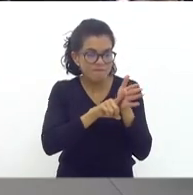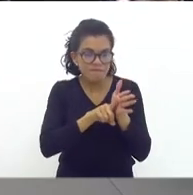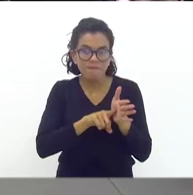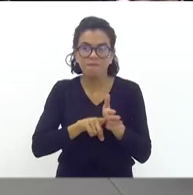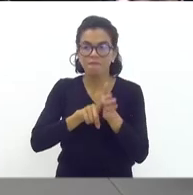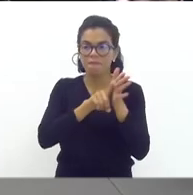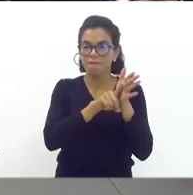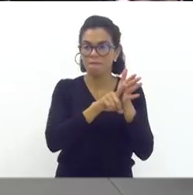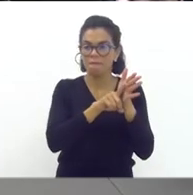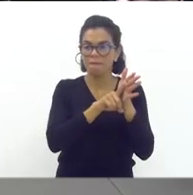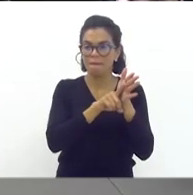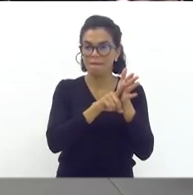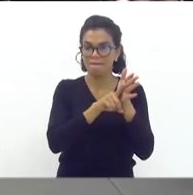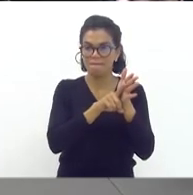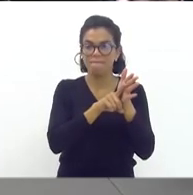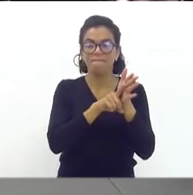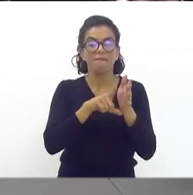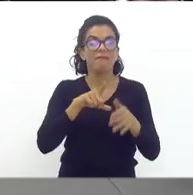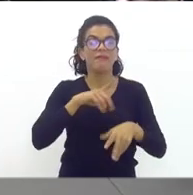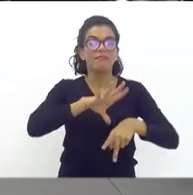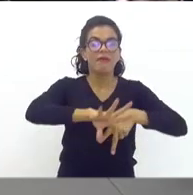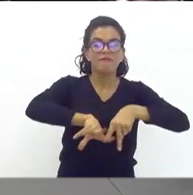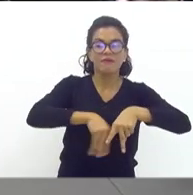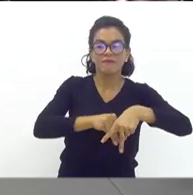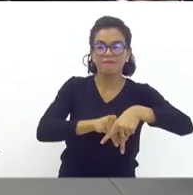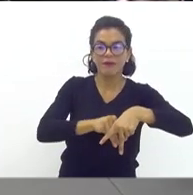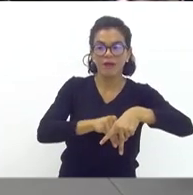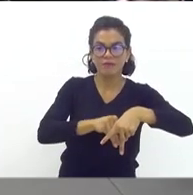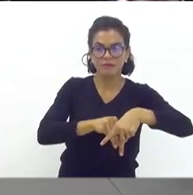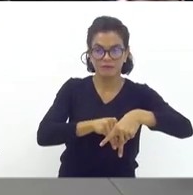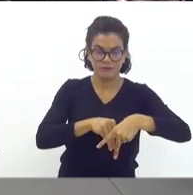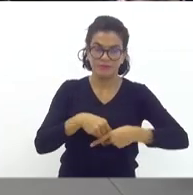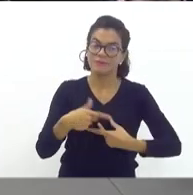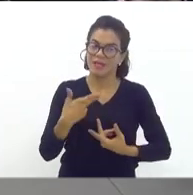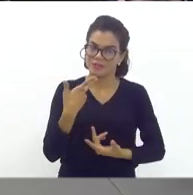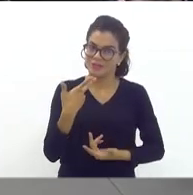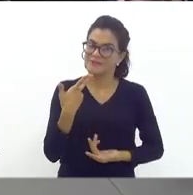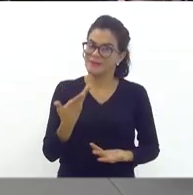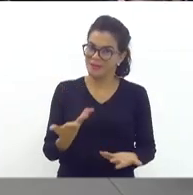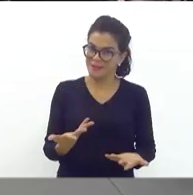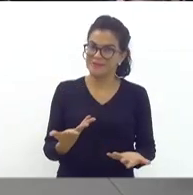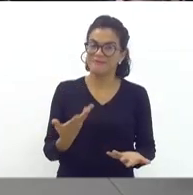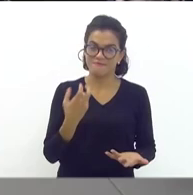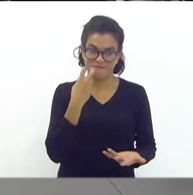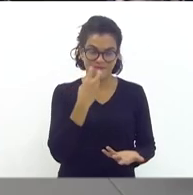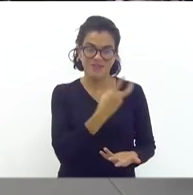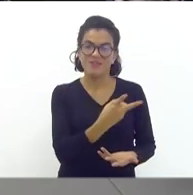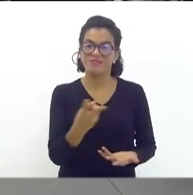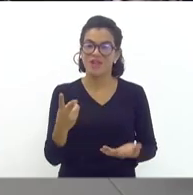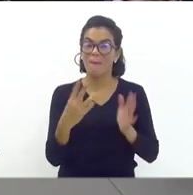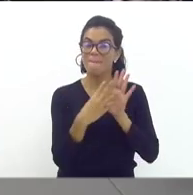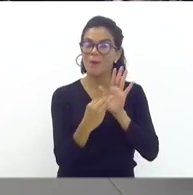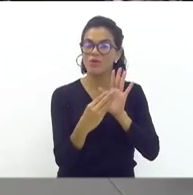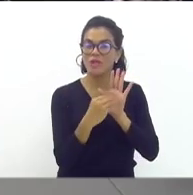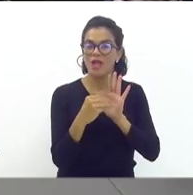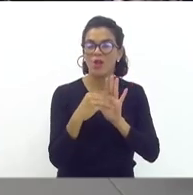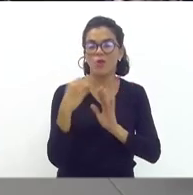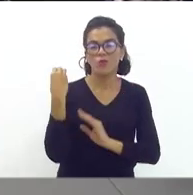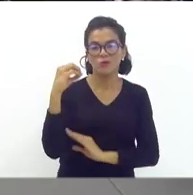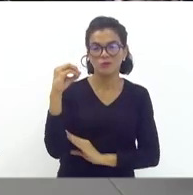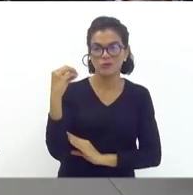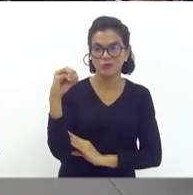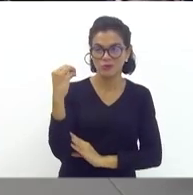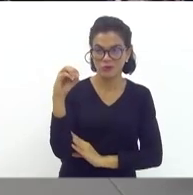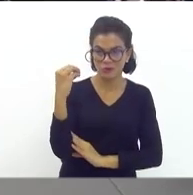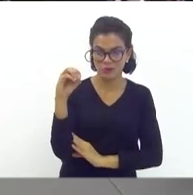que cometeu fraude a gente diz isso a gente viu Esse modelo no Rio Grande do Sul que eles